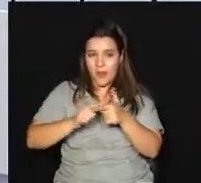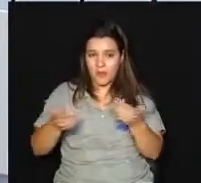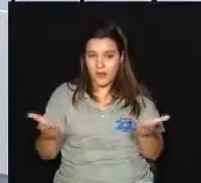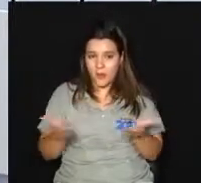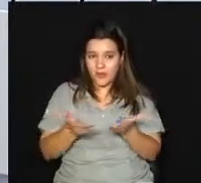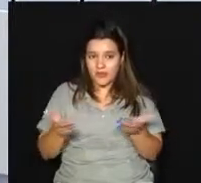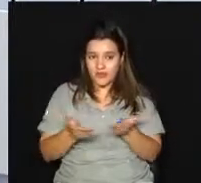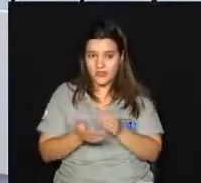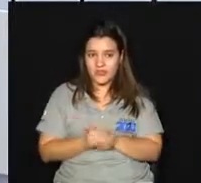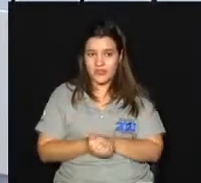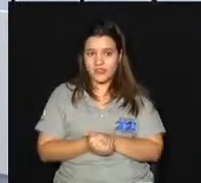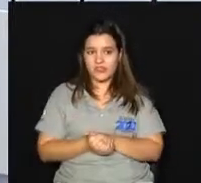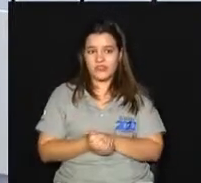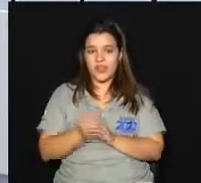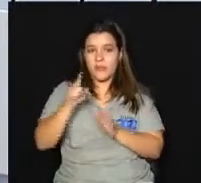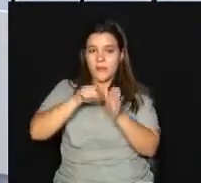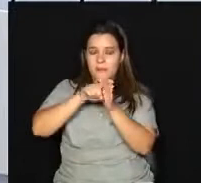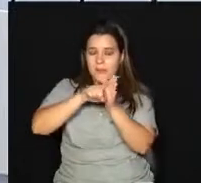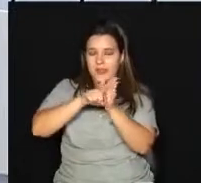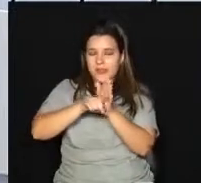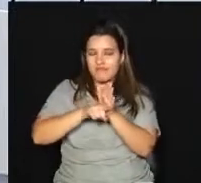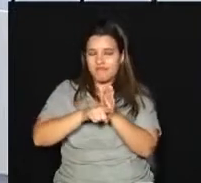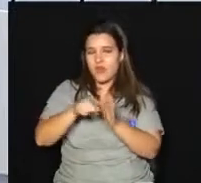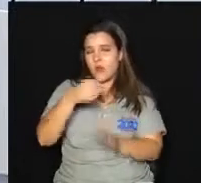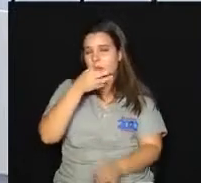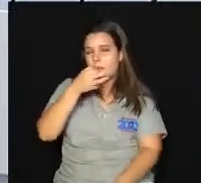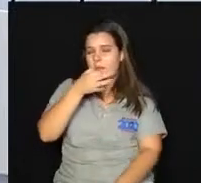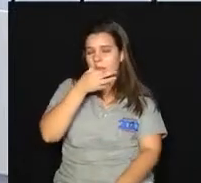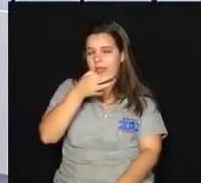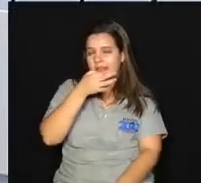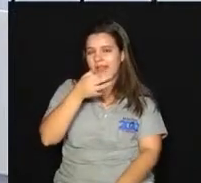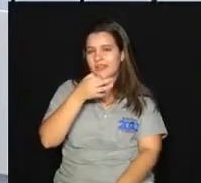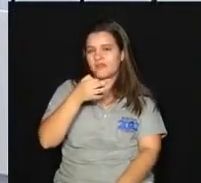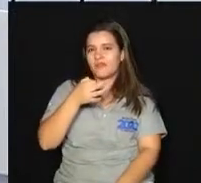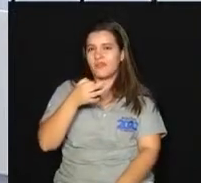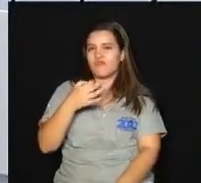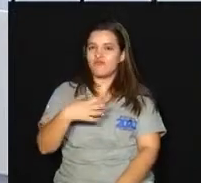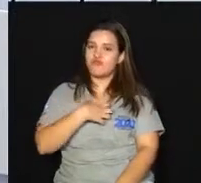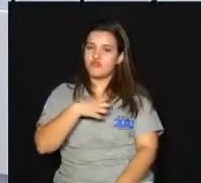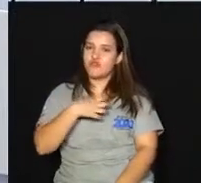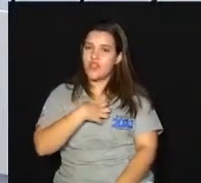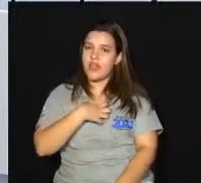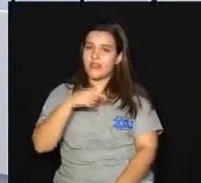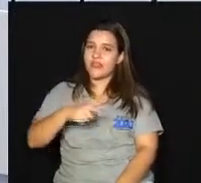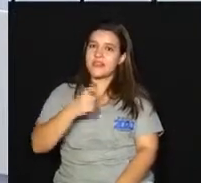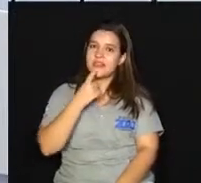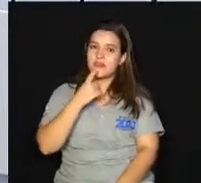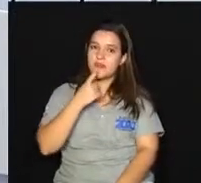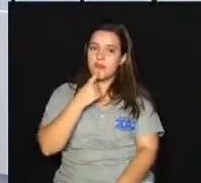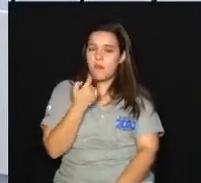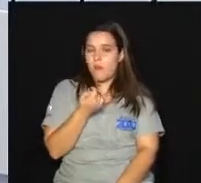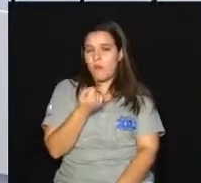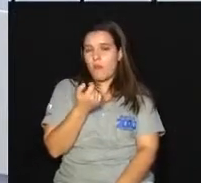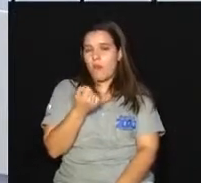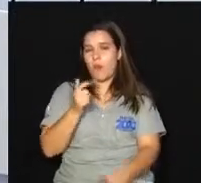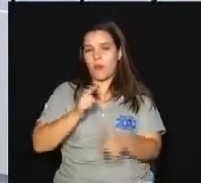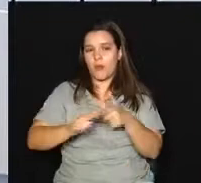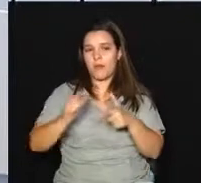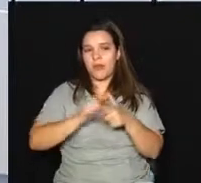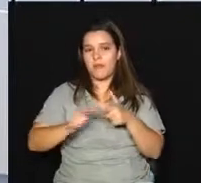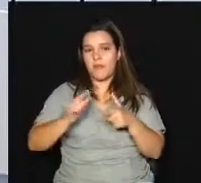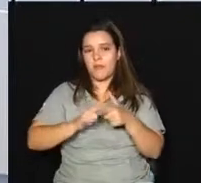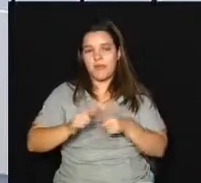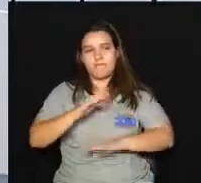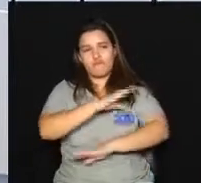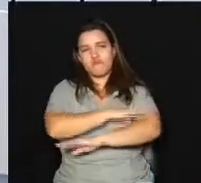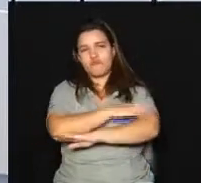hoje. Que análise que você faz desse cenário que nós tivemos aqui na cidade de Campinas, de uma